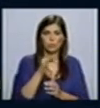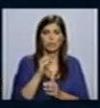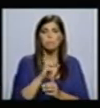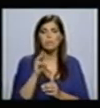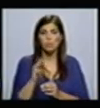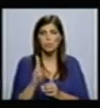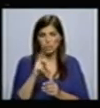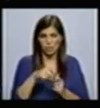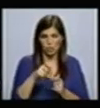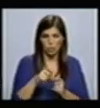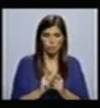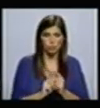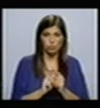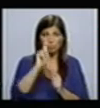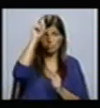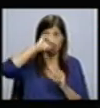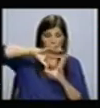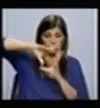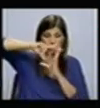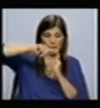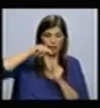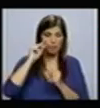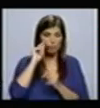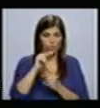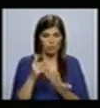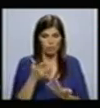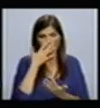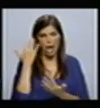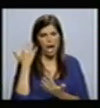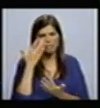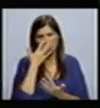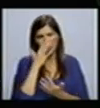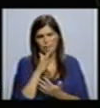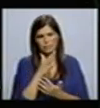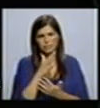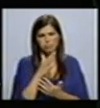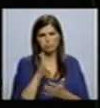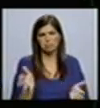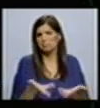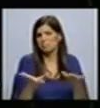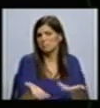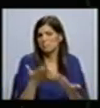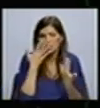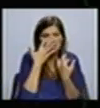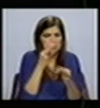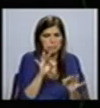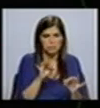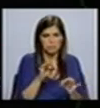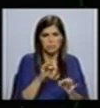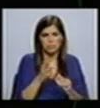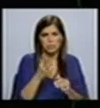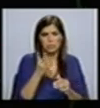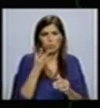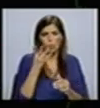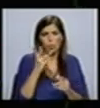que nós estamos a ver aqui nestas imagens e, portanto, na altura, olha, parecia um banal asteroide com cerca de 4